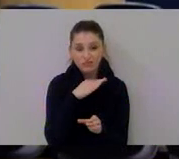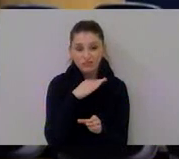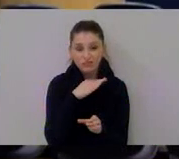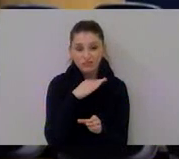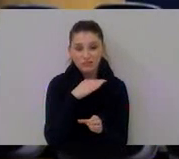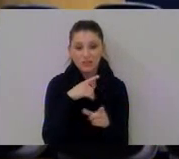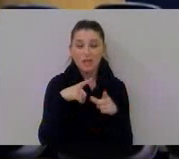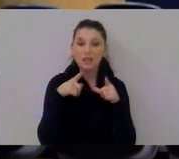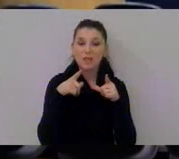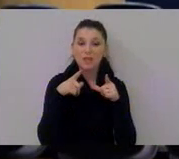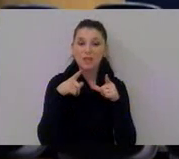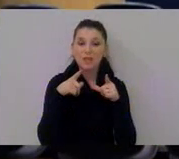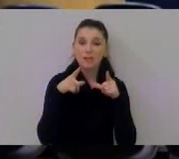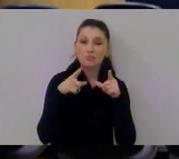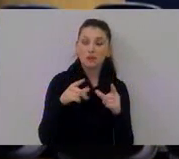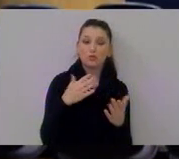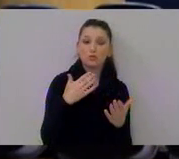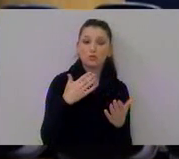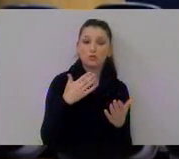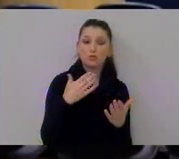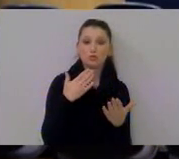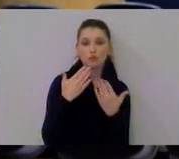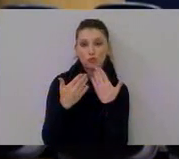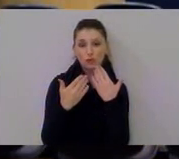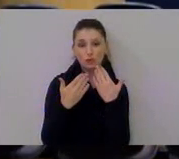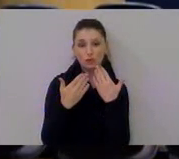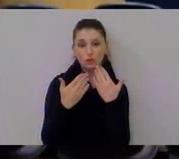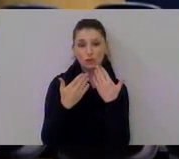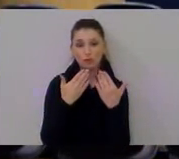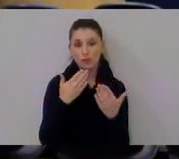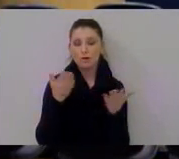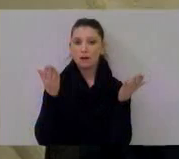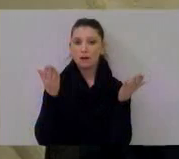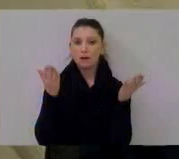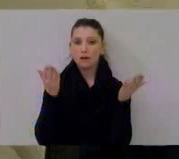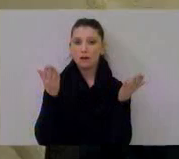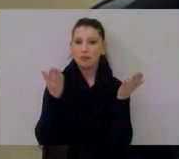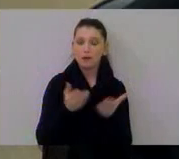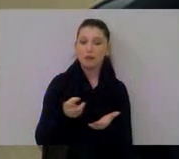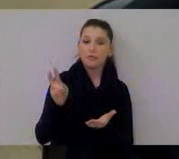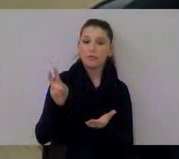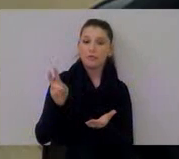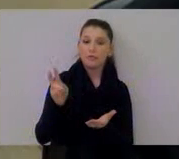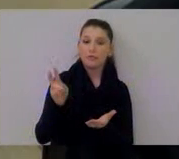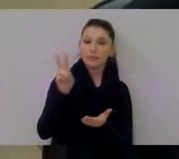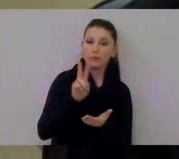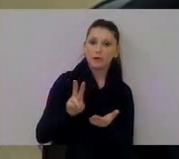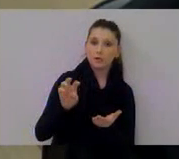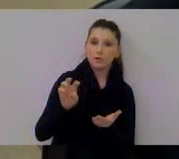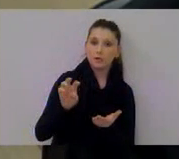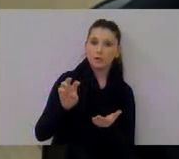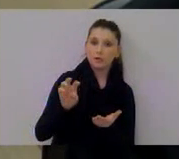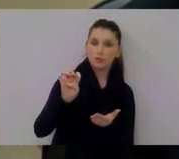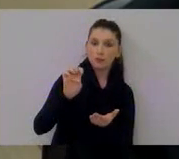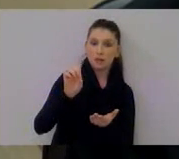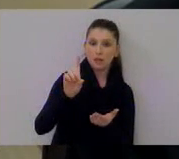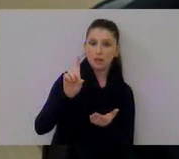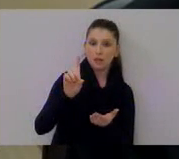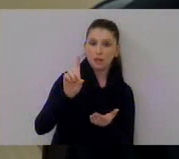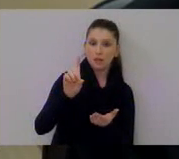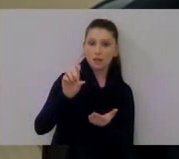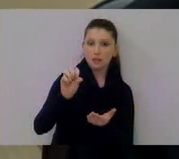Requerimento em discussão. Com a palavra o autor do requerimento, vereador